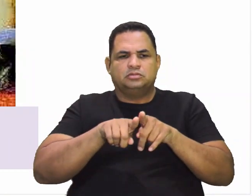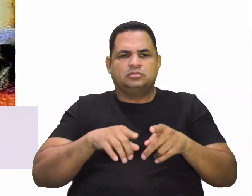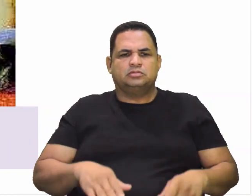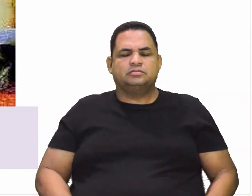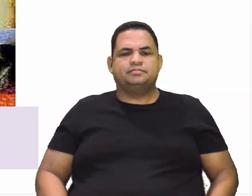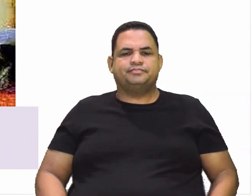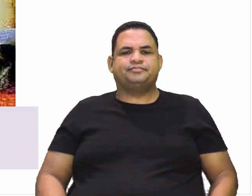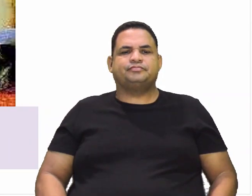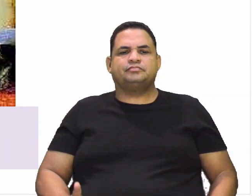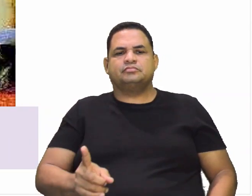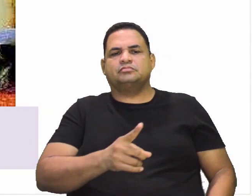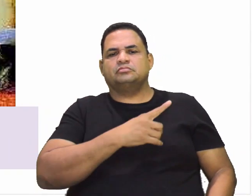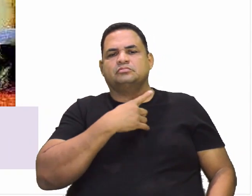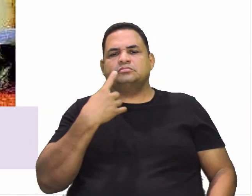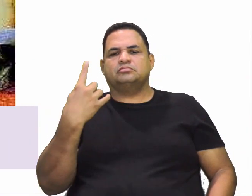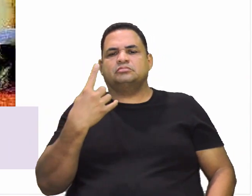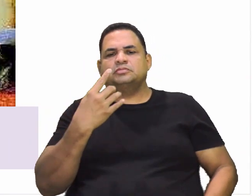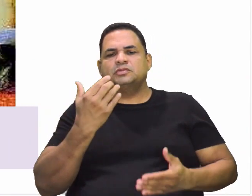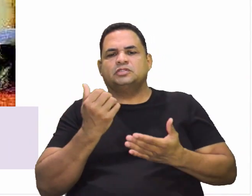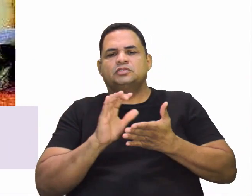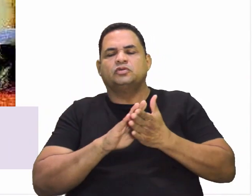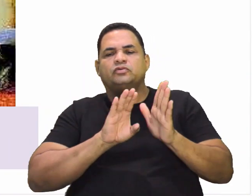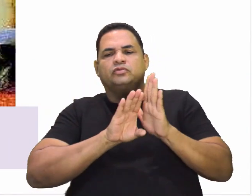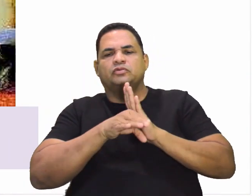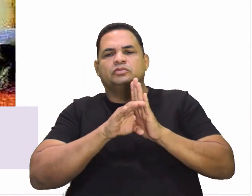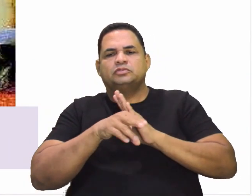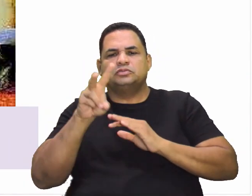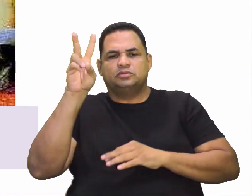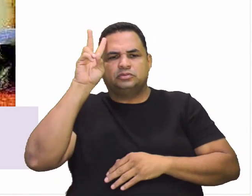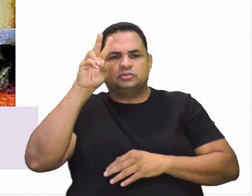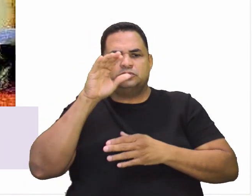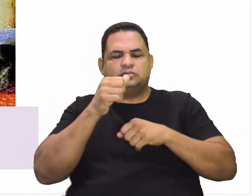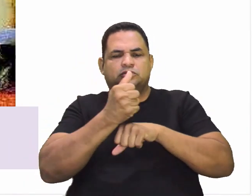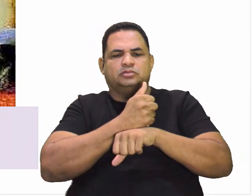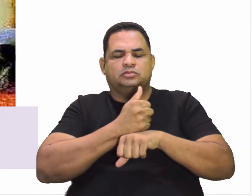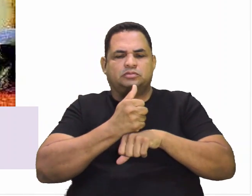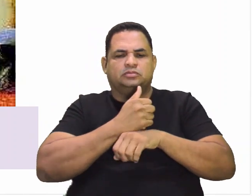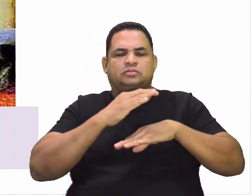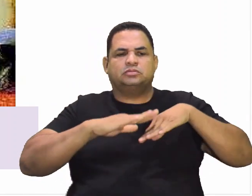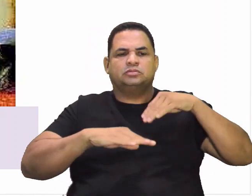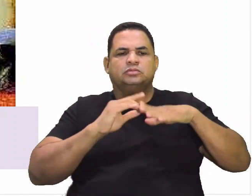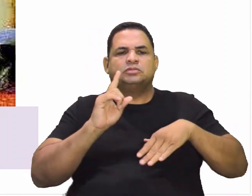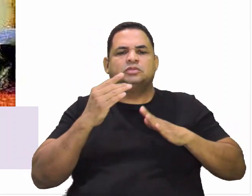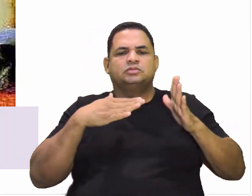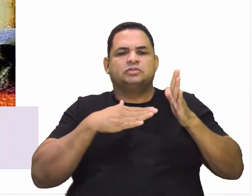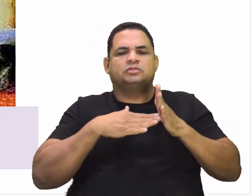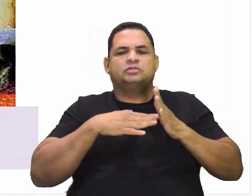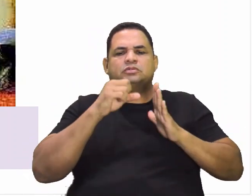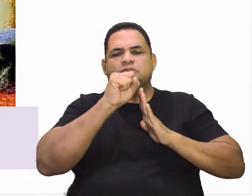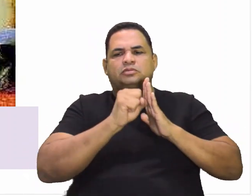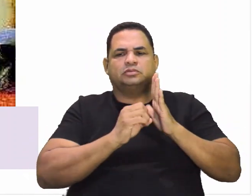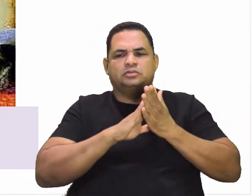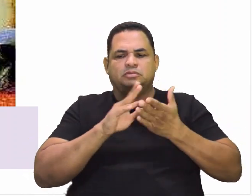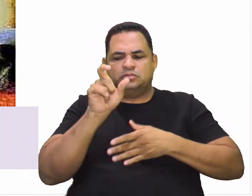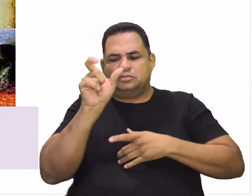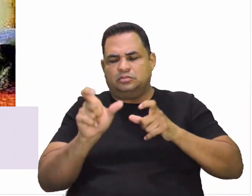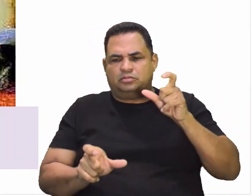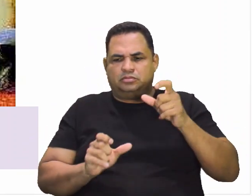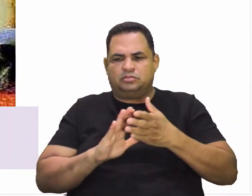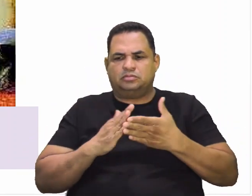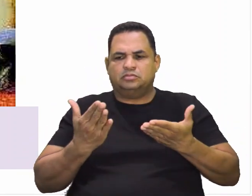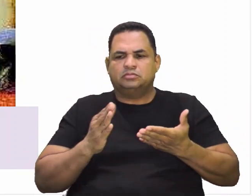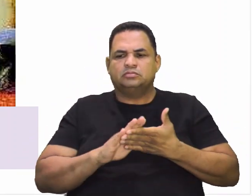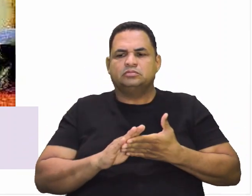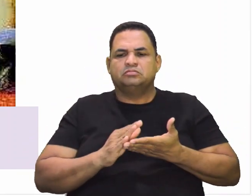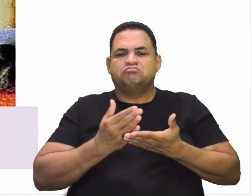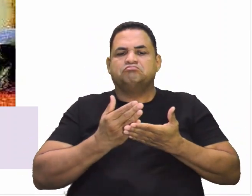Aí nós tivemos a nova abordagem da história. Os historiadores do século XX não se limitam só a esses personagens